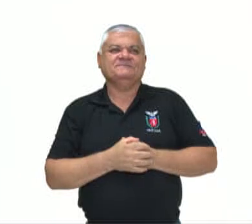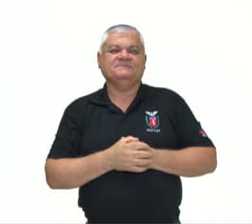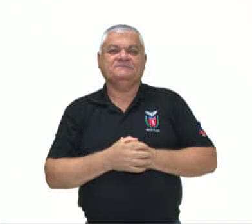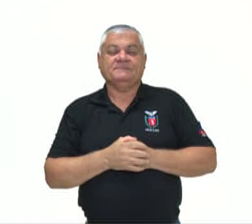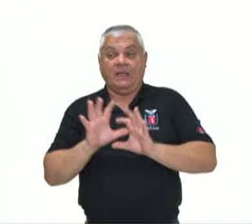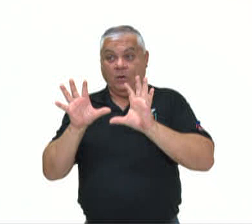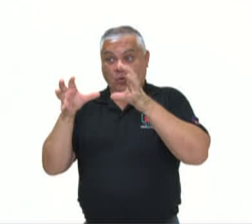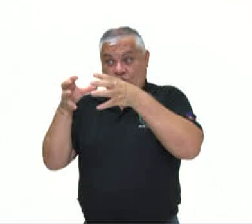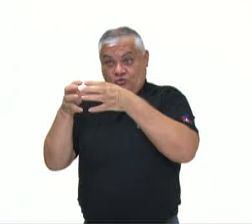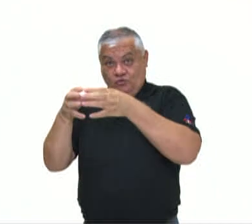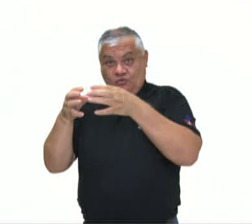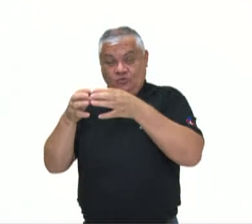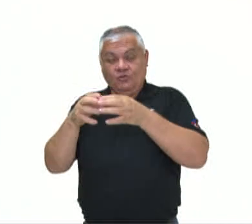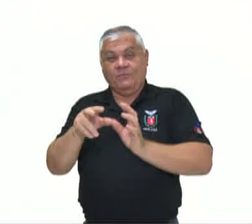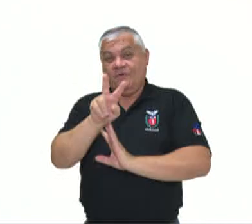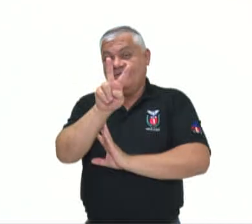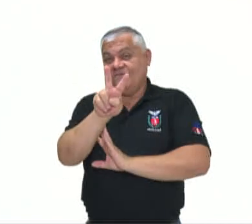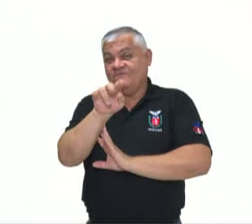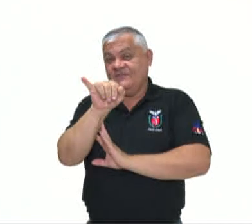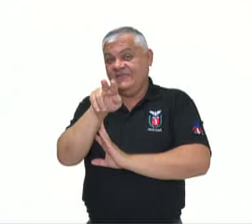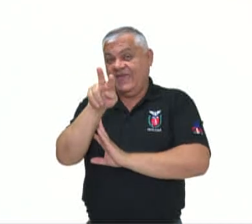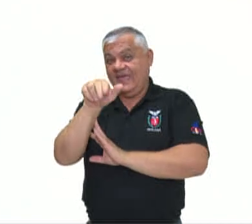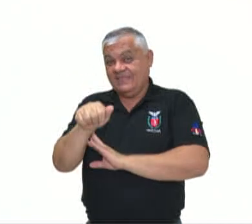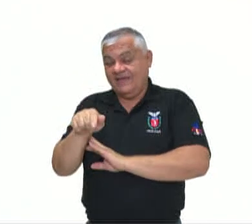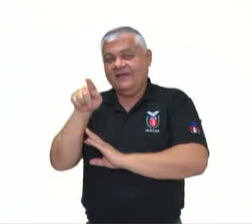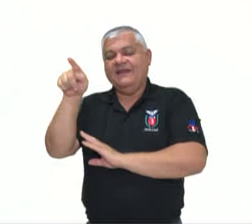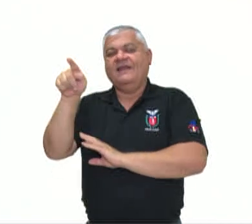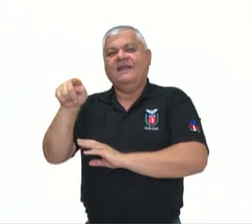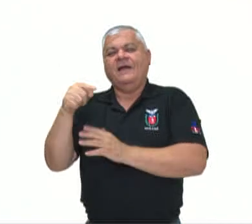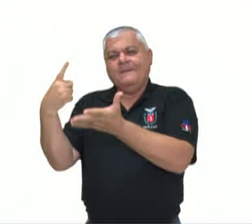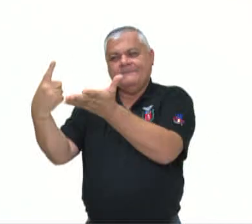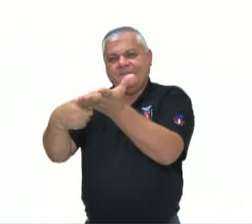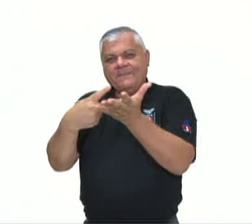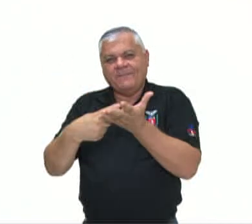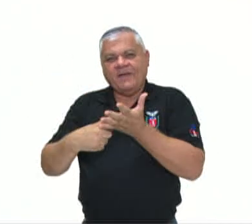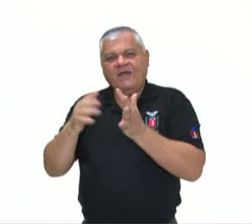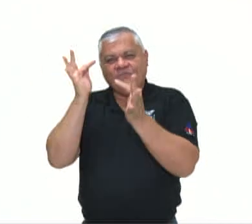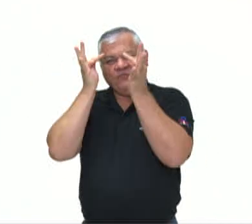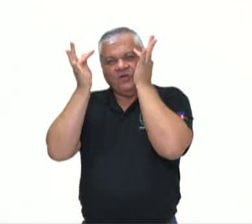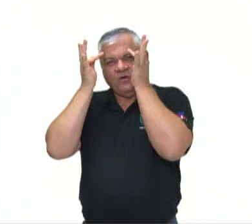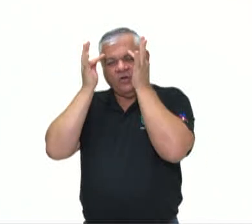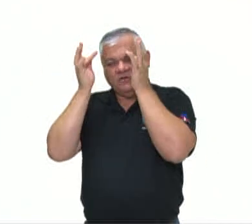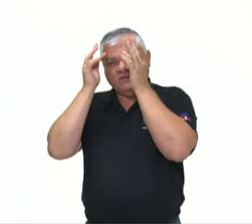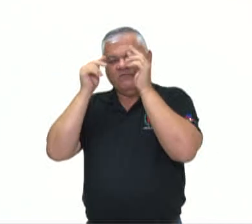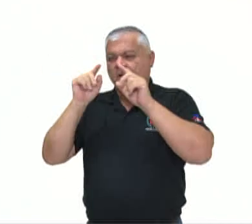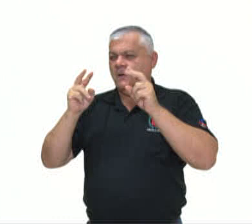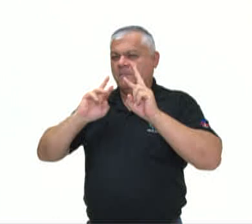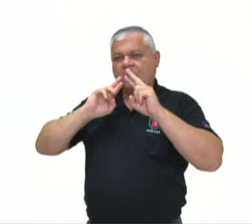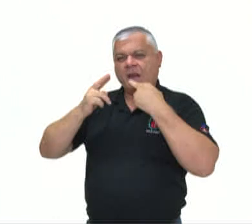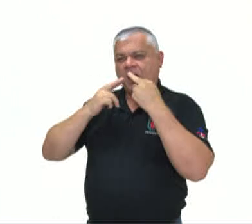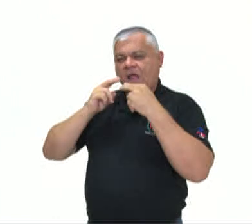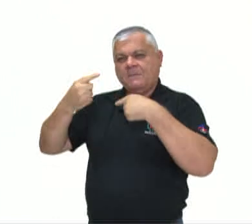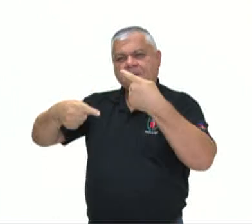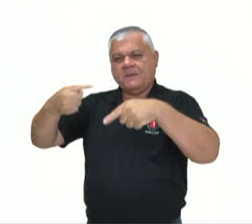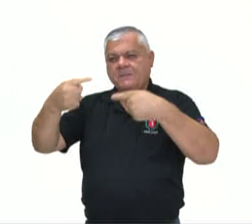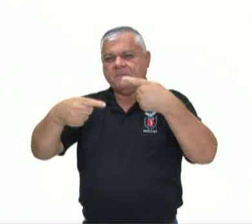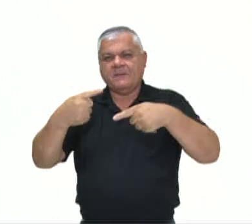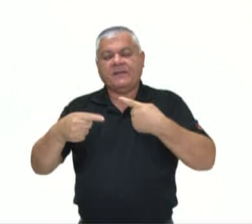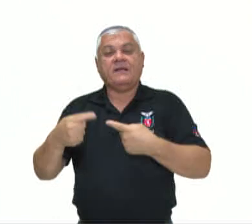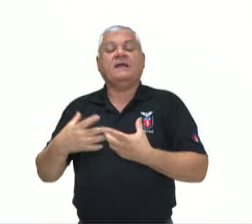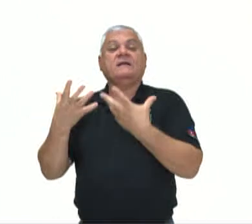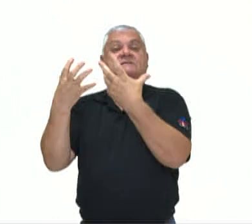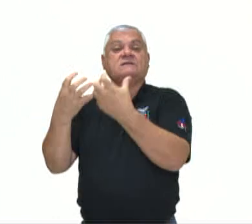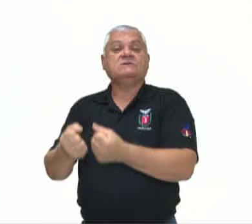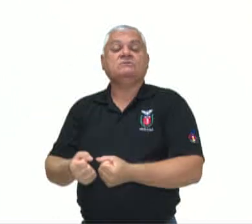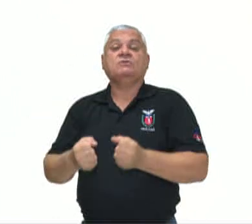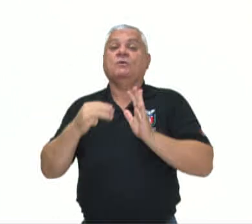Círculo de Viena surge com o objetivo de estabelecer novos fundamentos para a ciência, adotando o